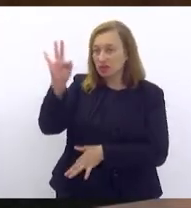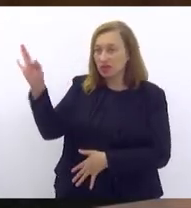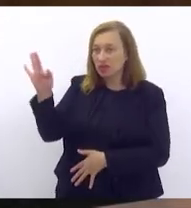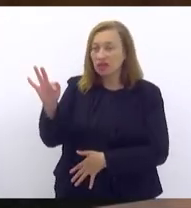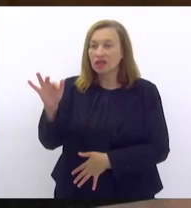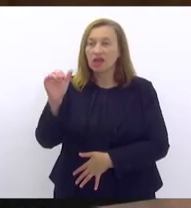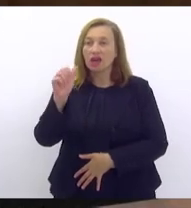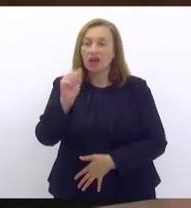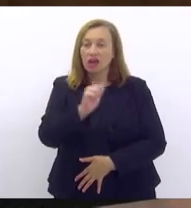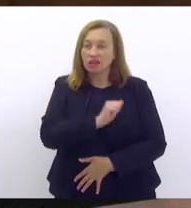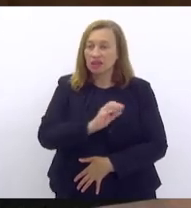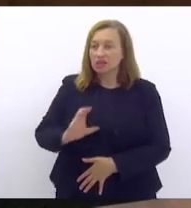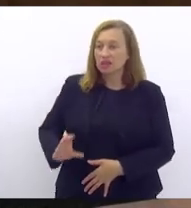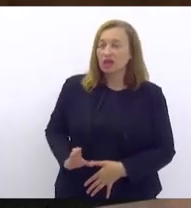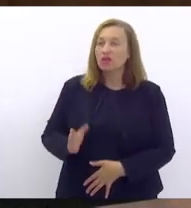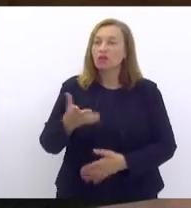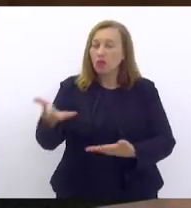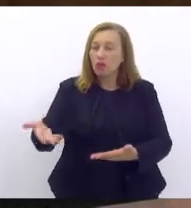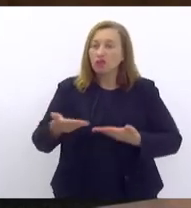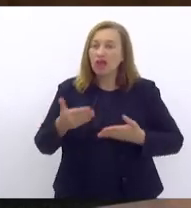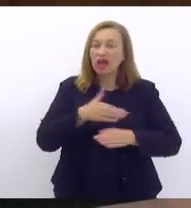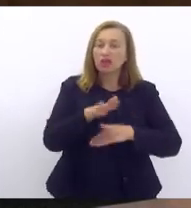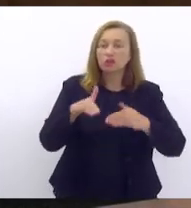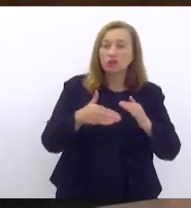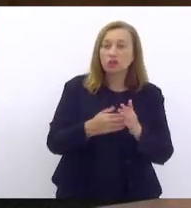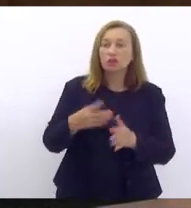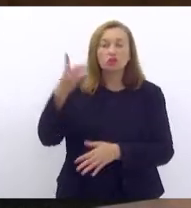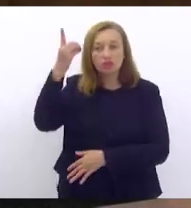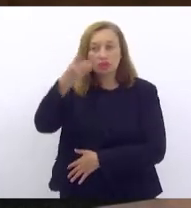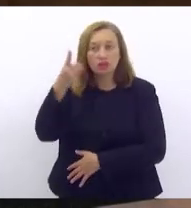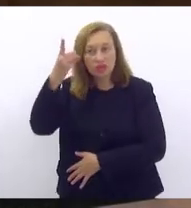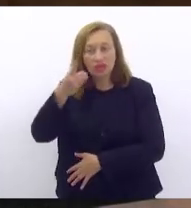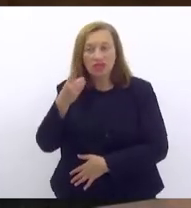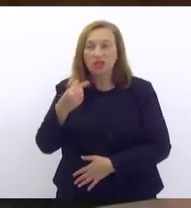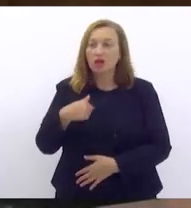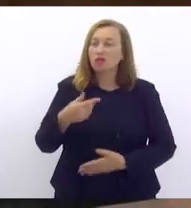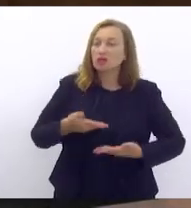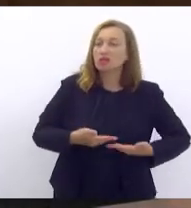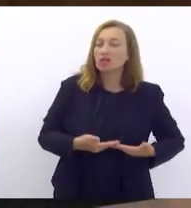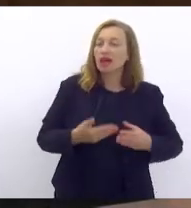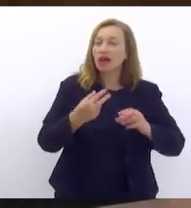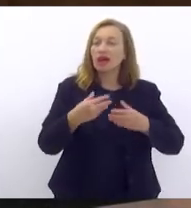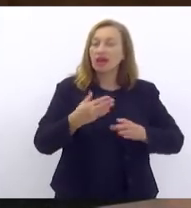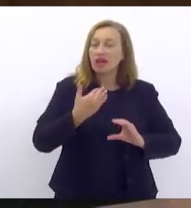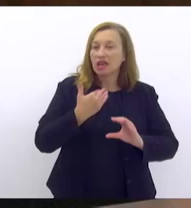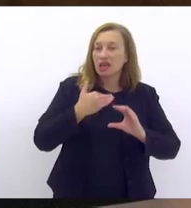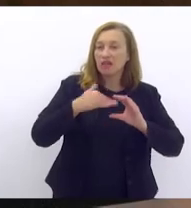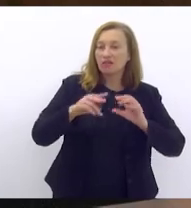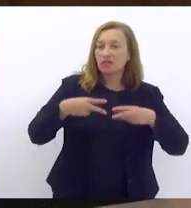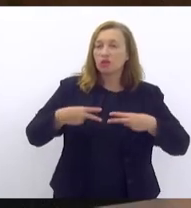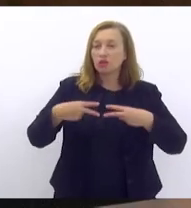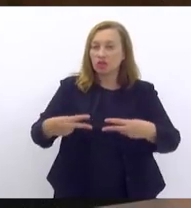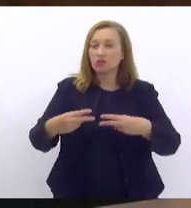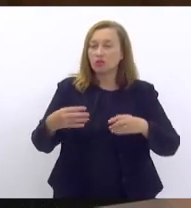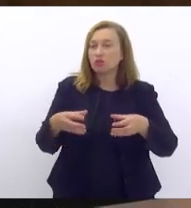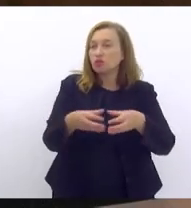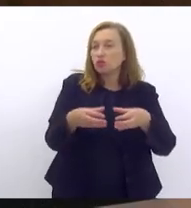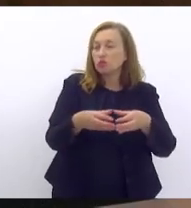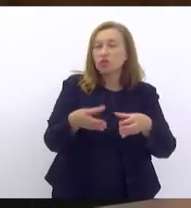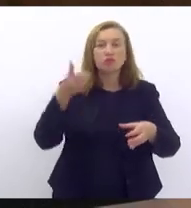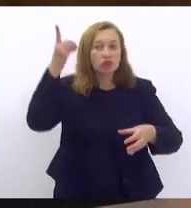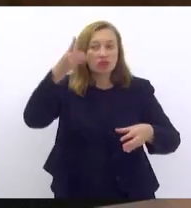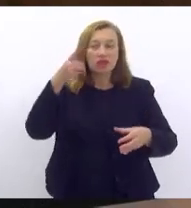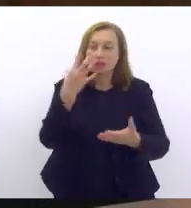Ceciliano. Eu venho aqui fazer o convite a todos os parlamentares e vou estar enviando o link no grupo dos deputados para vocês poderem